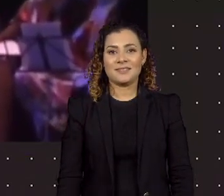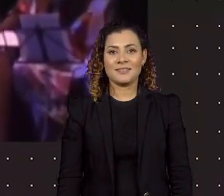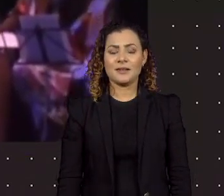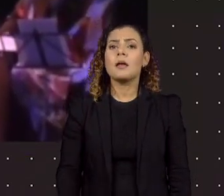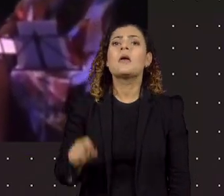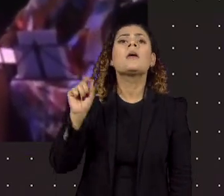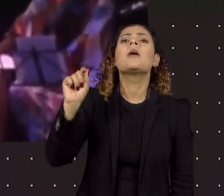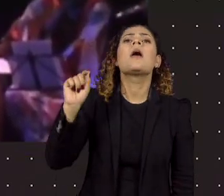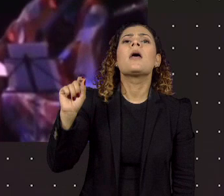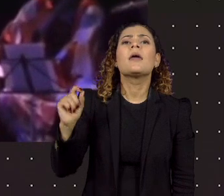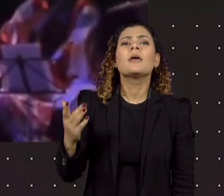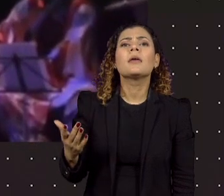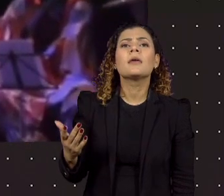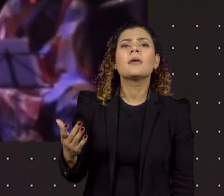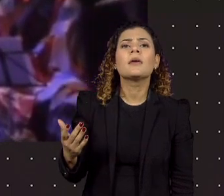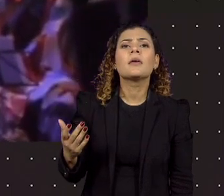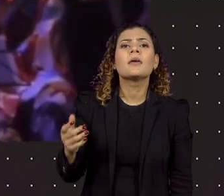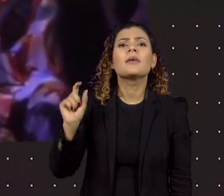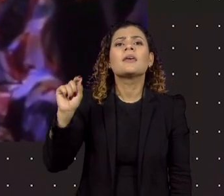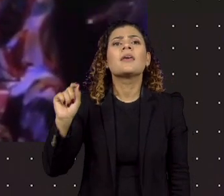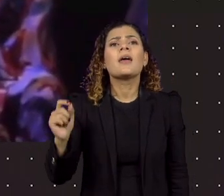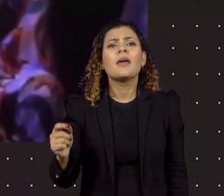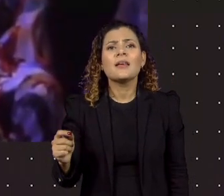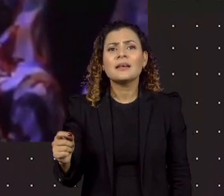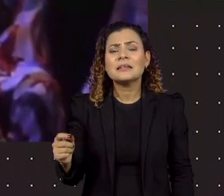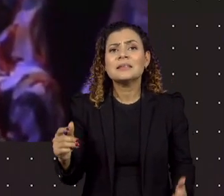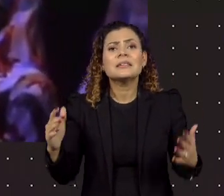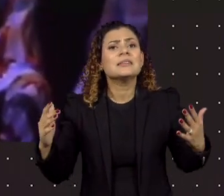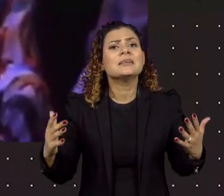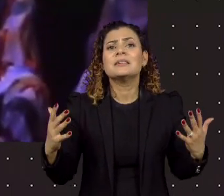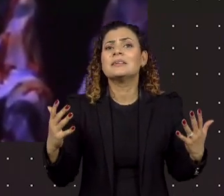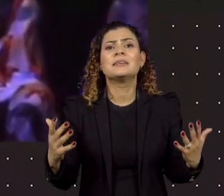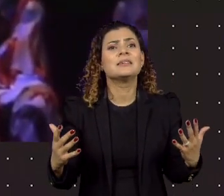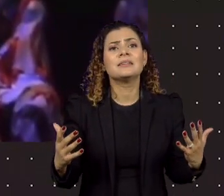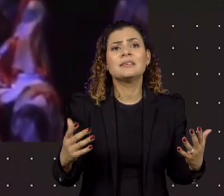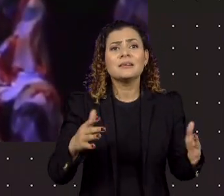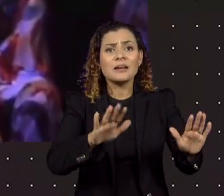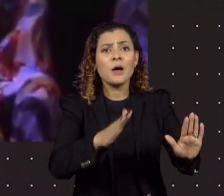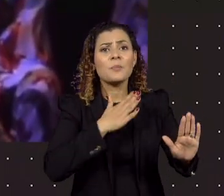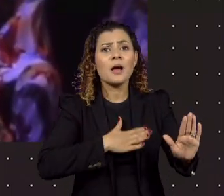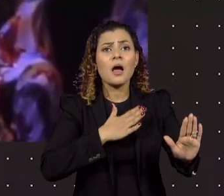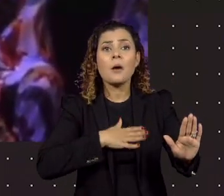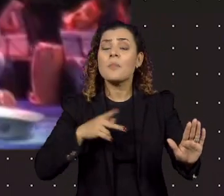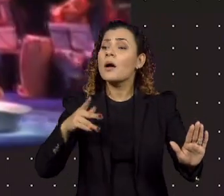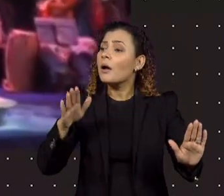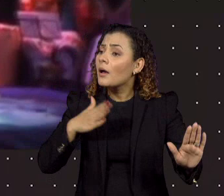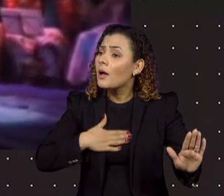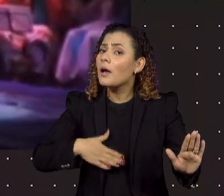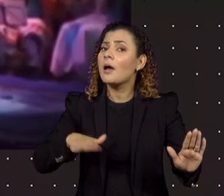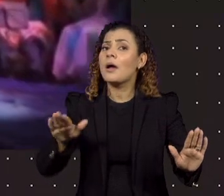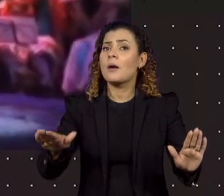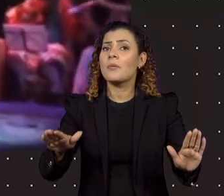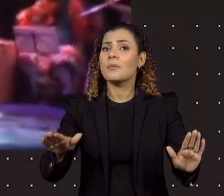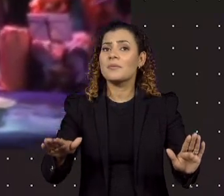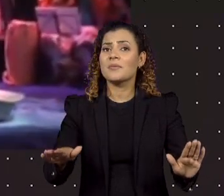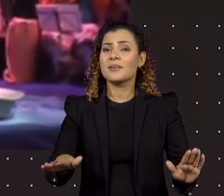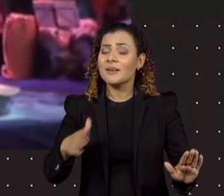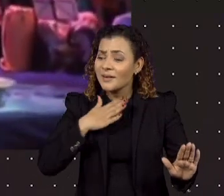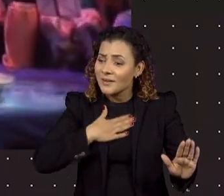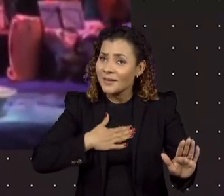Que isso? Não, e o filme? Que filme? Calma, Pingo.